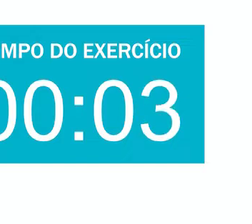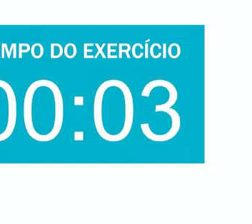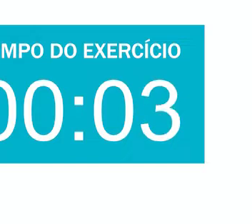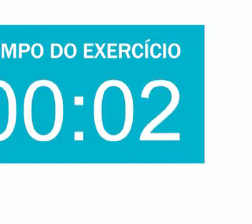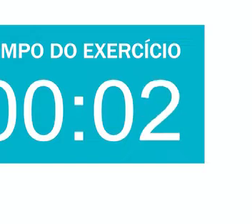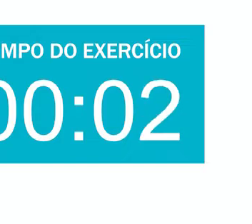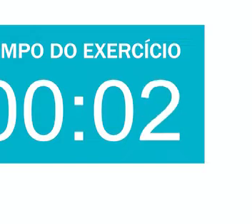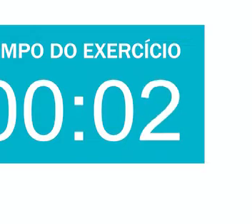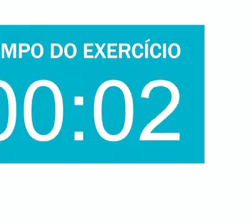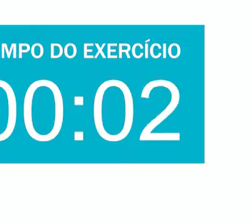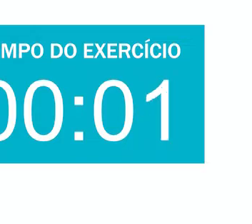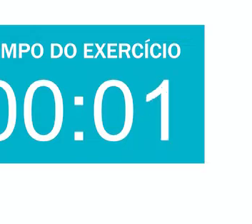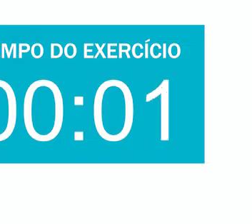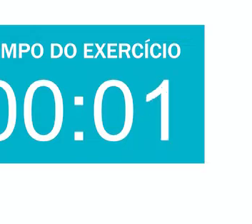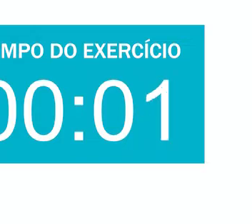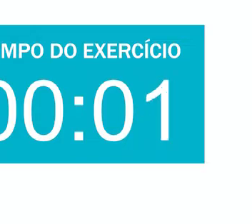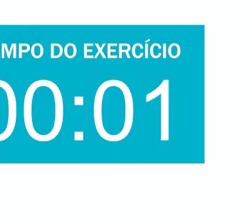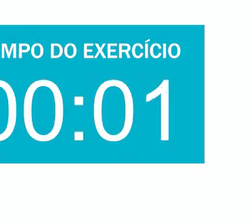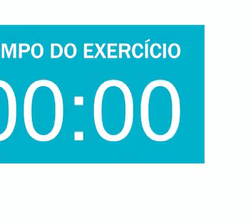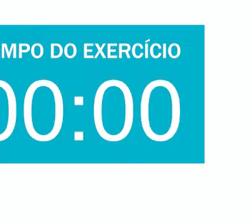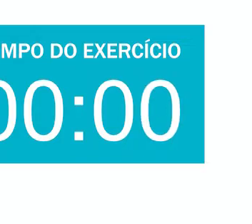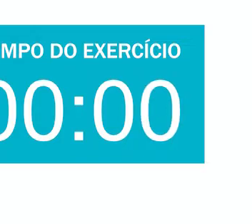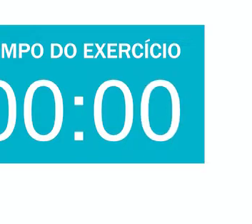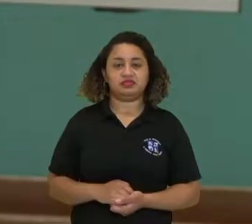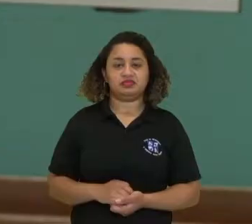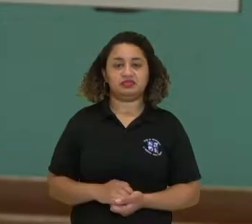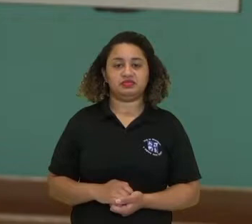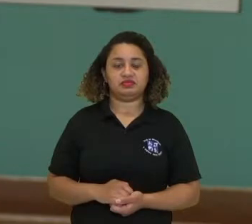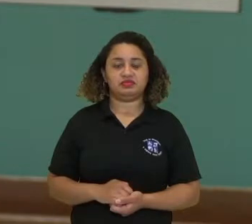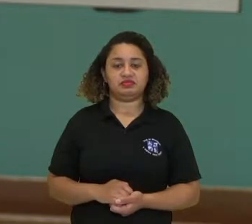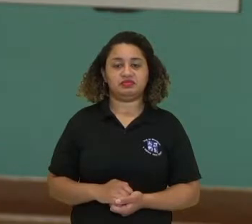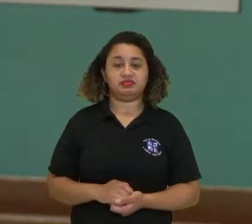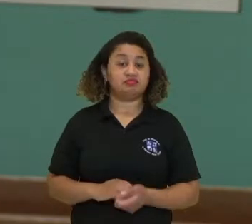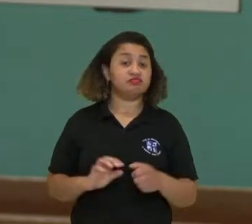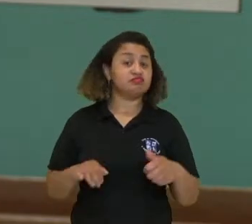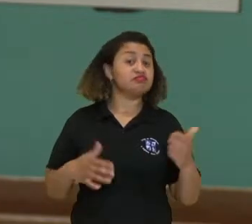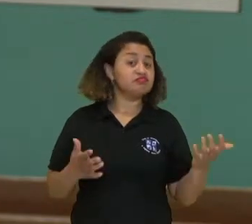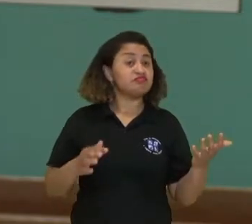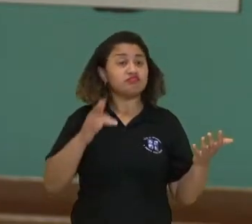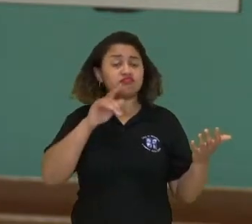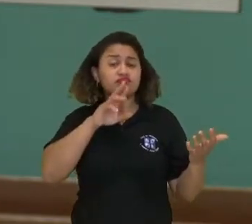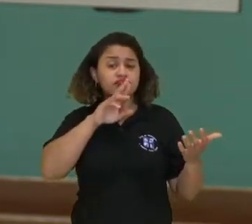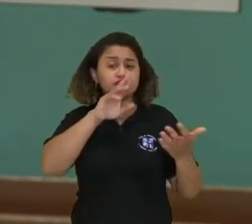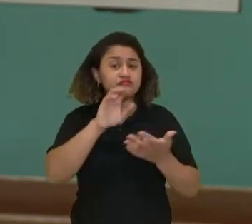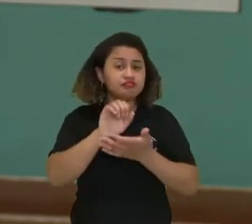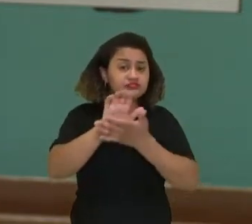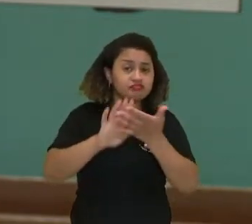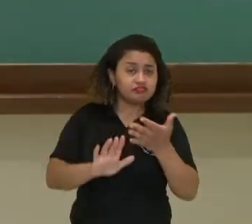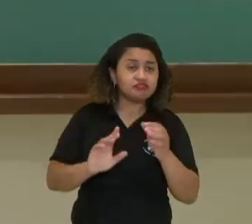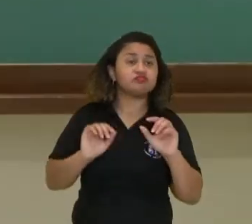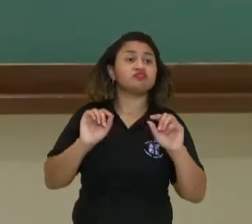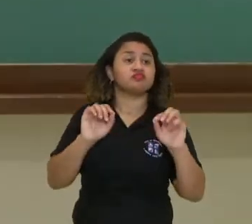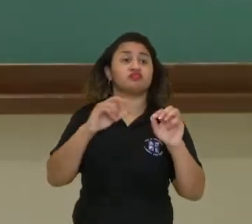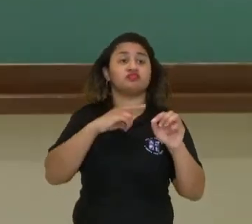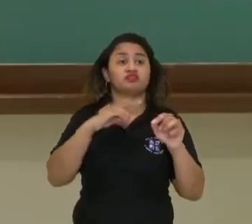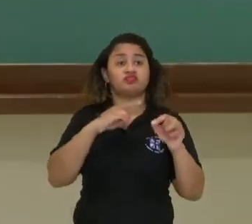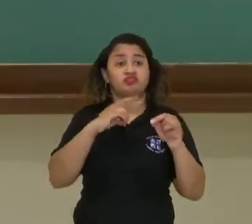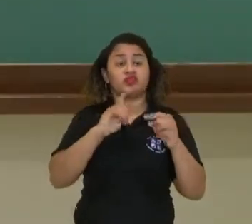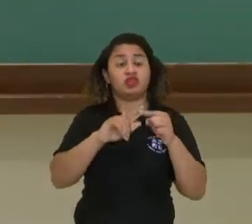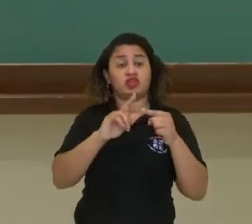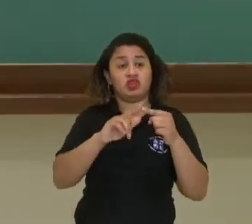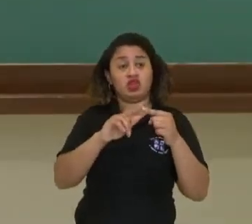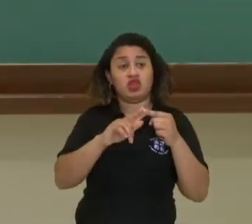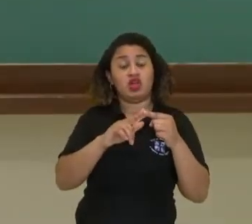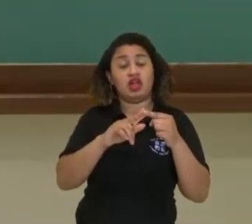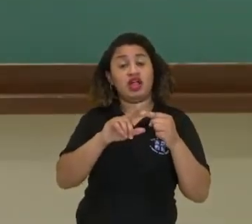E aí Oi e aí o que que você respondeu então Aqui nós temos um lembrou-me